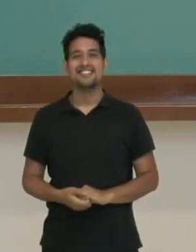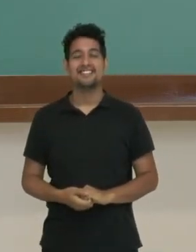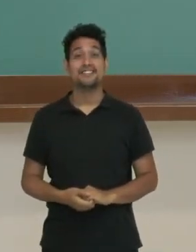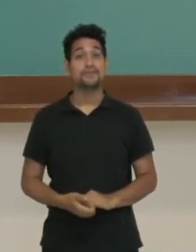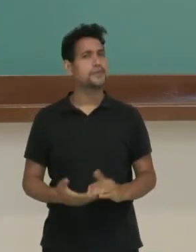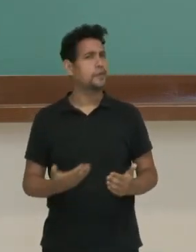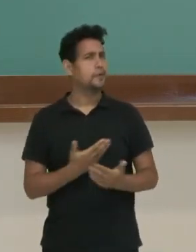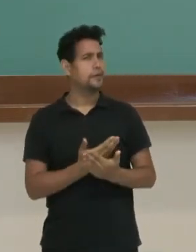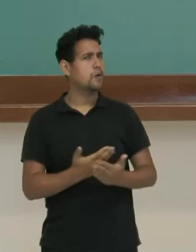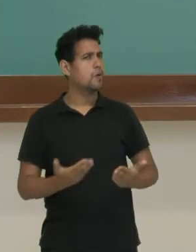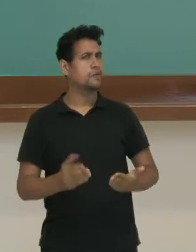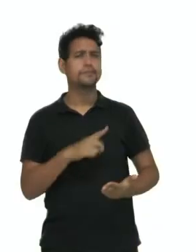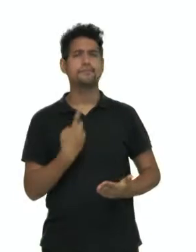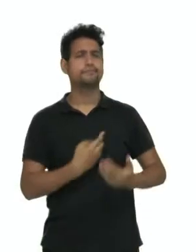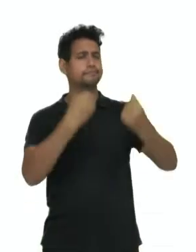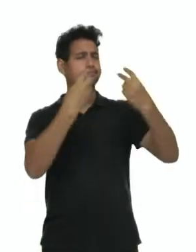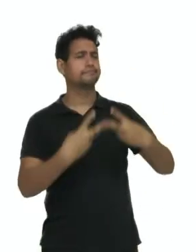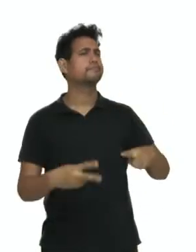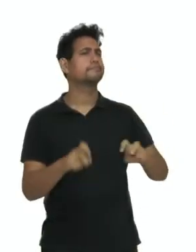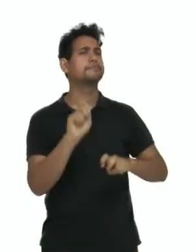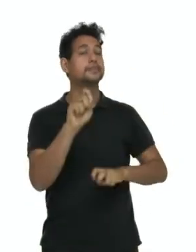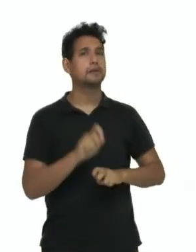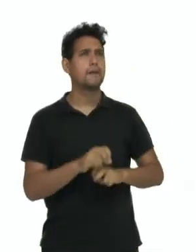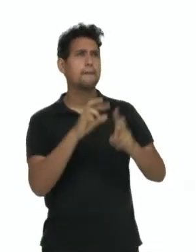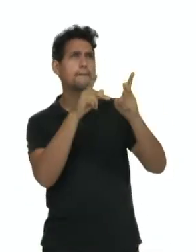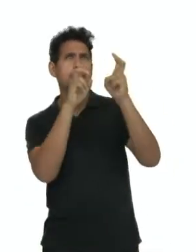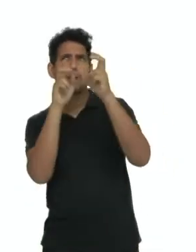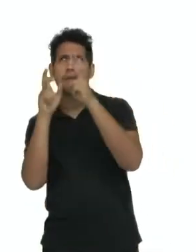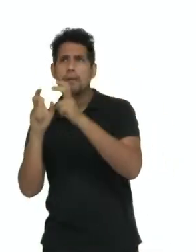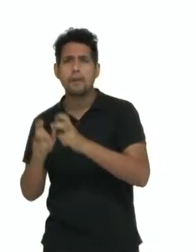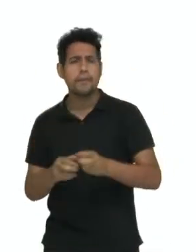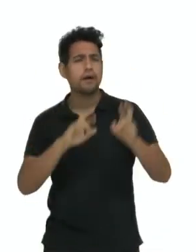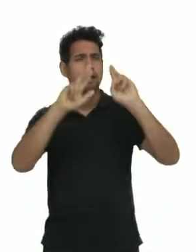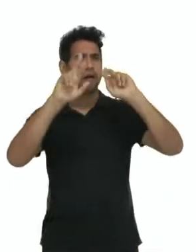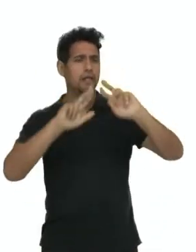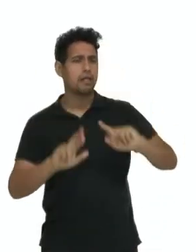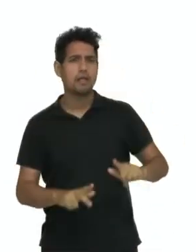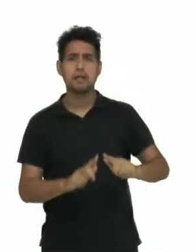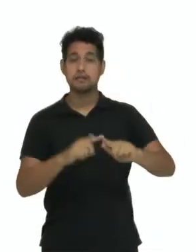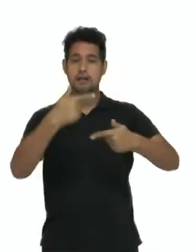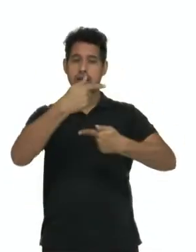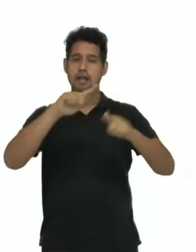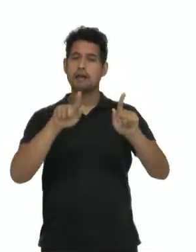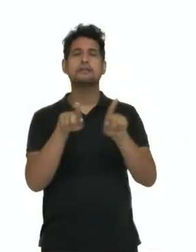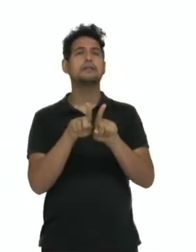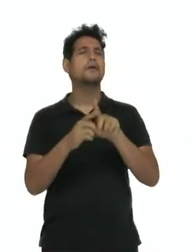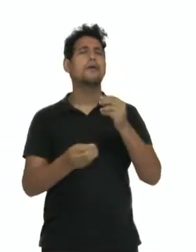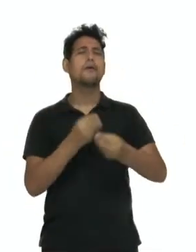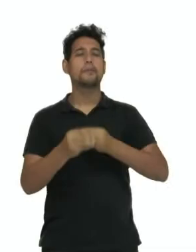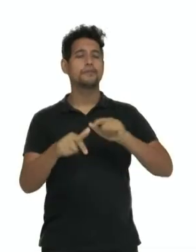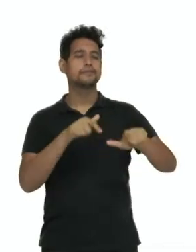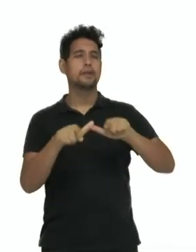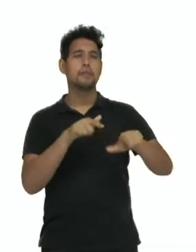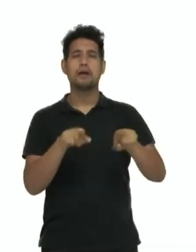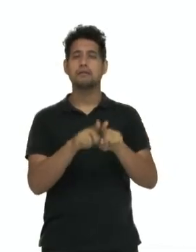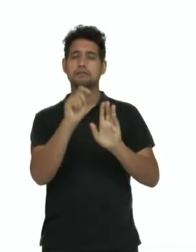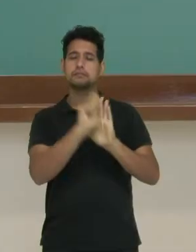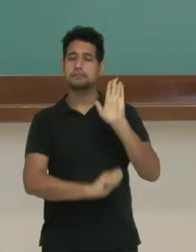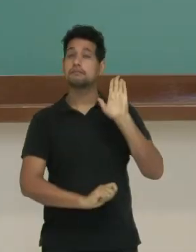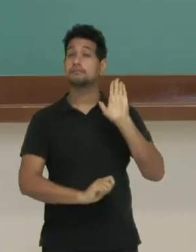Na aula de hoje, nós vamos falar sobre identificar e compreender as diferentes classes gramaticais e as funções dentro do